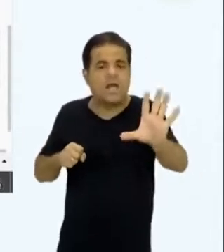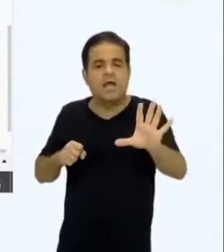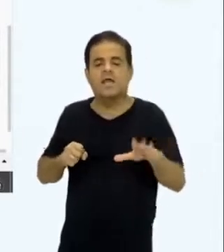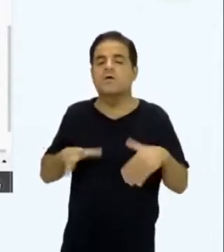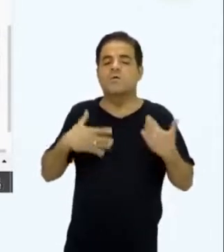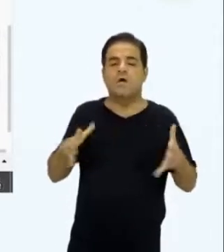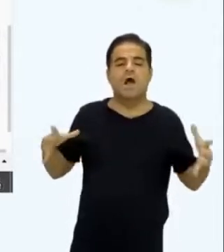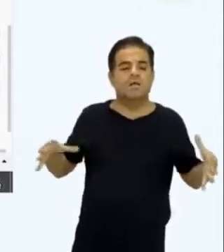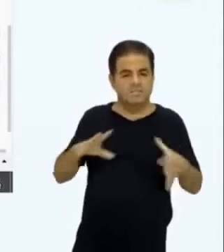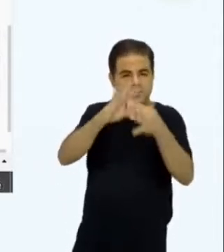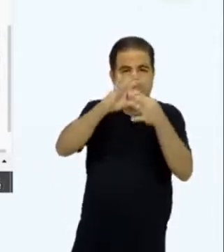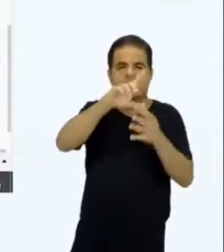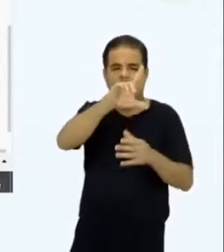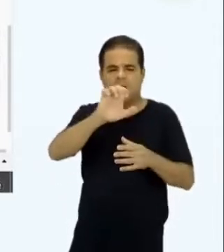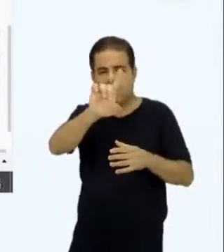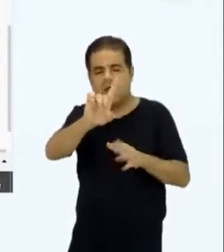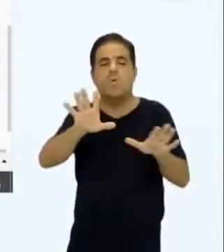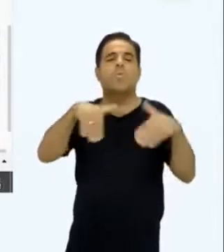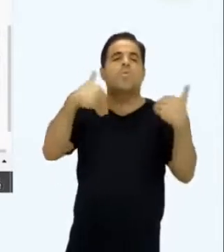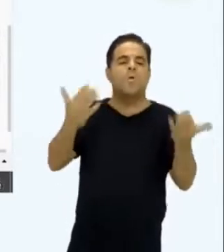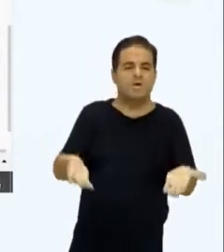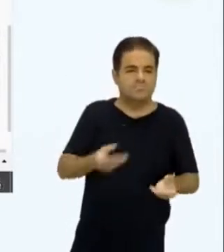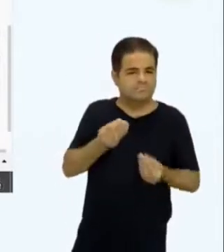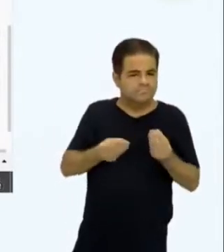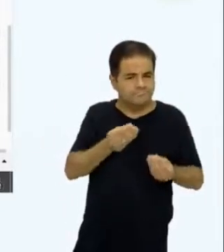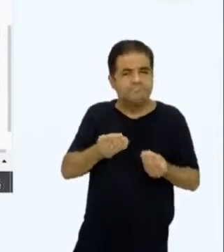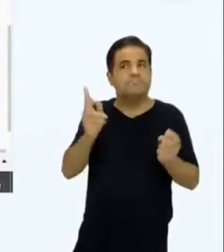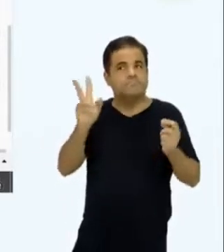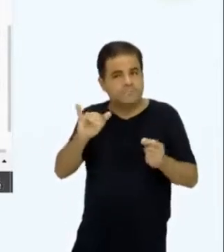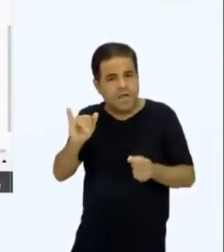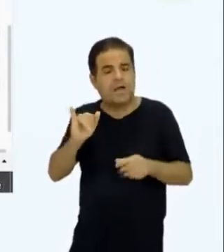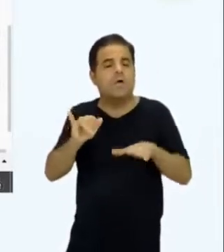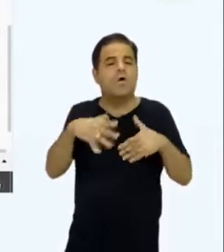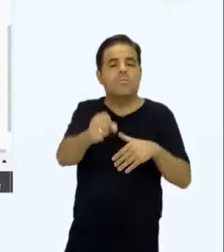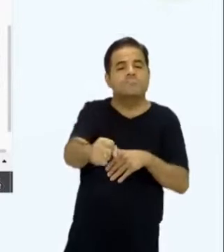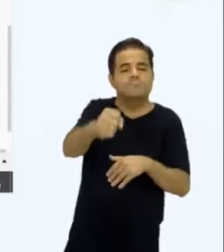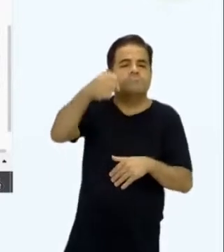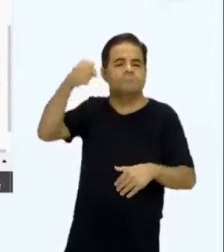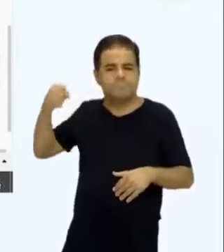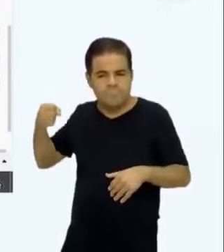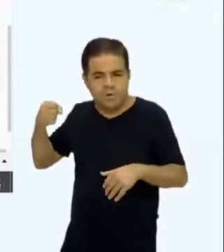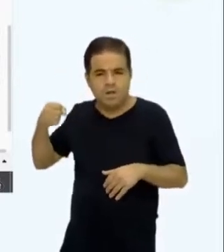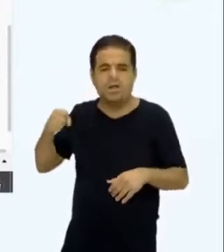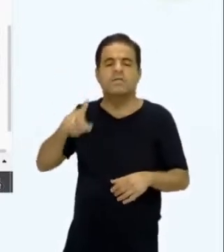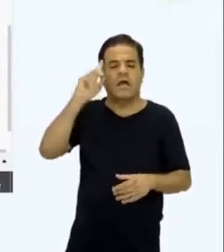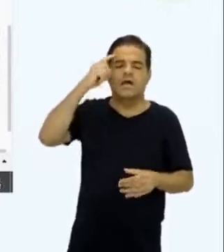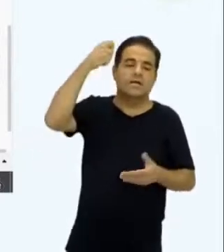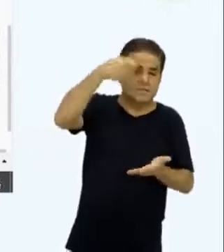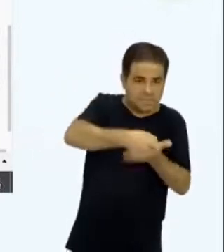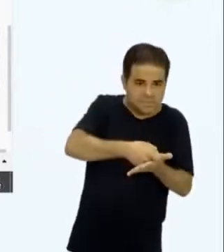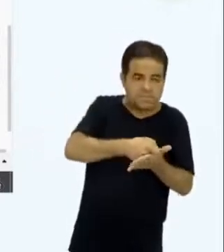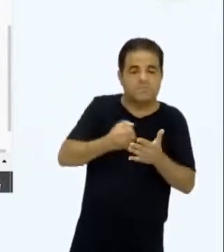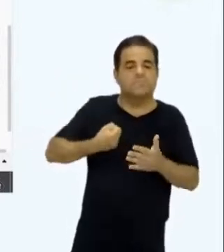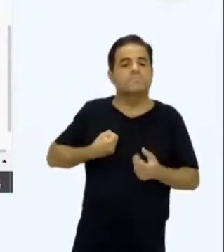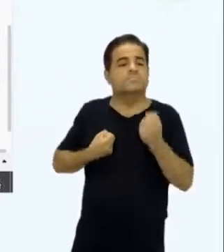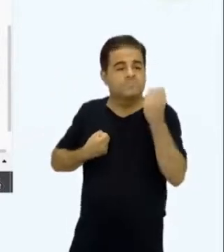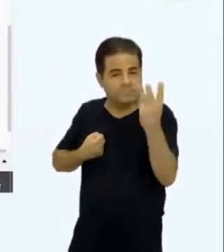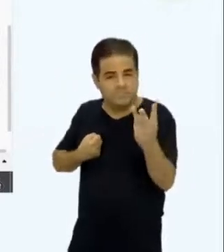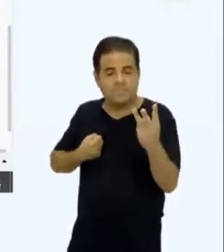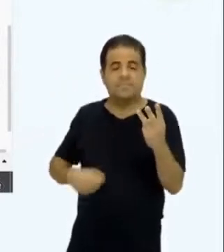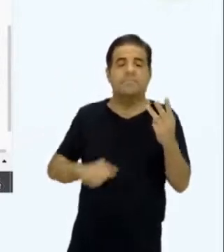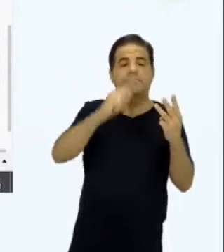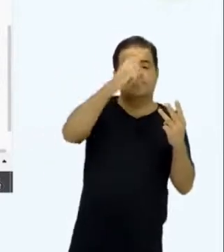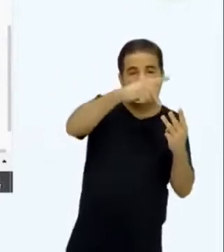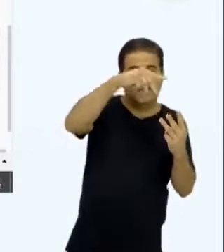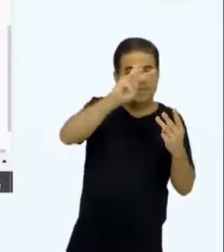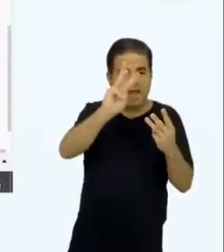essa ligação do LED, né? Em que momento, como que ela vai sair, qual é a porta. Então, no caso, a gente definiu a porta número 3, PWM.